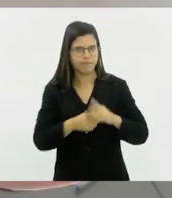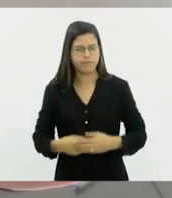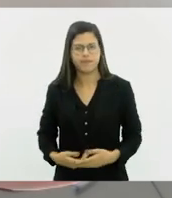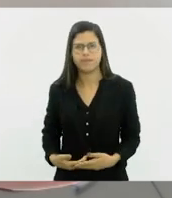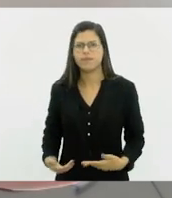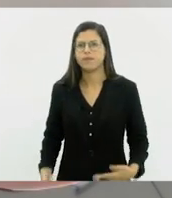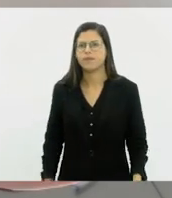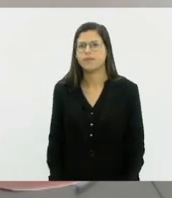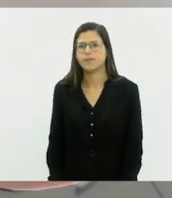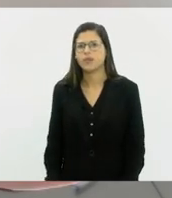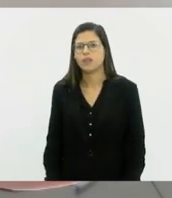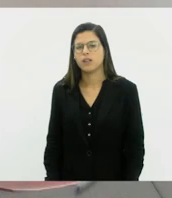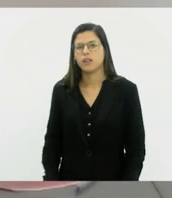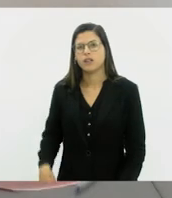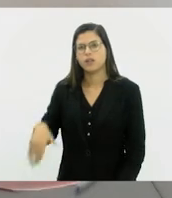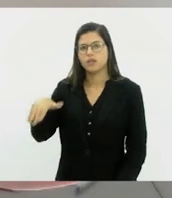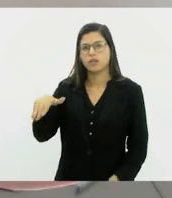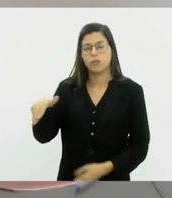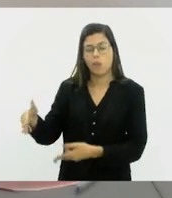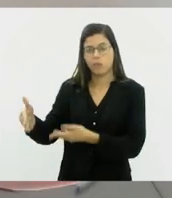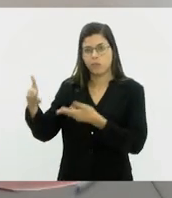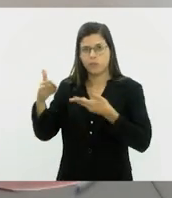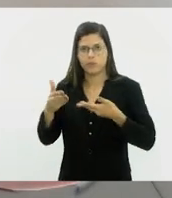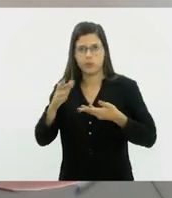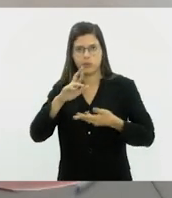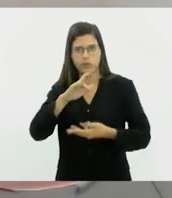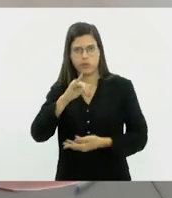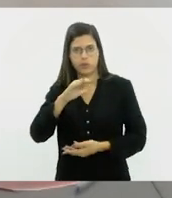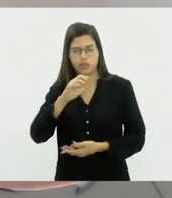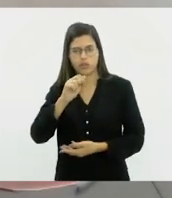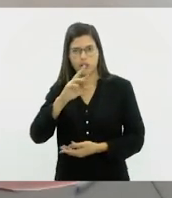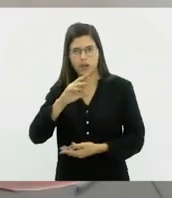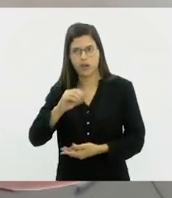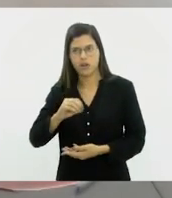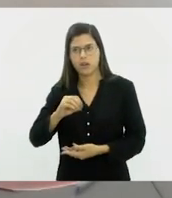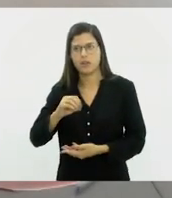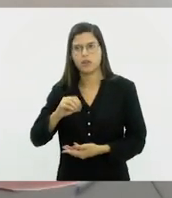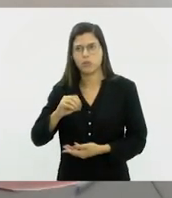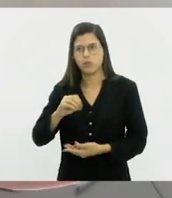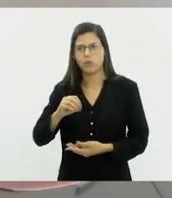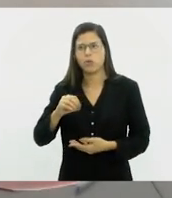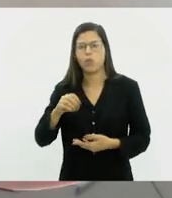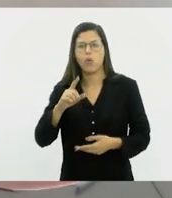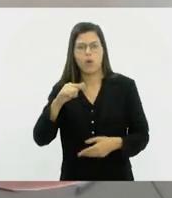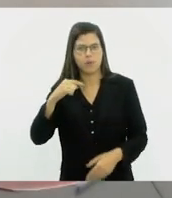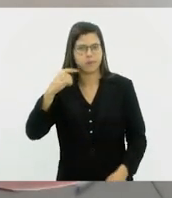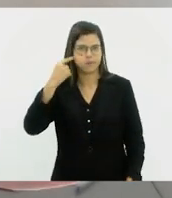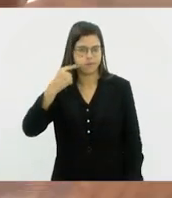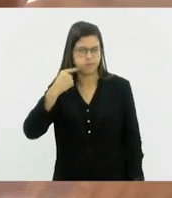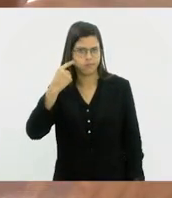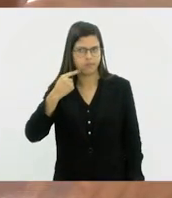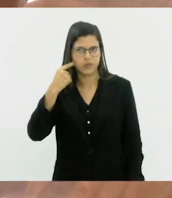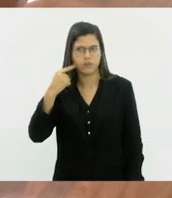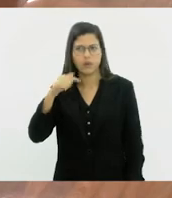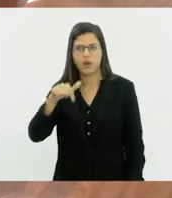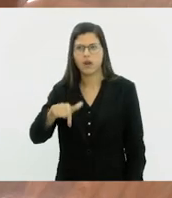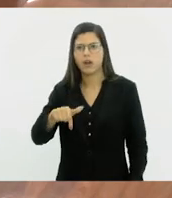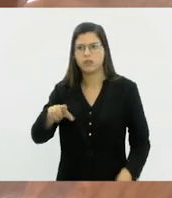eh chamo para compor a mesa o Ricardo Nemer rede reforma advogado